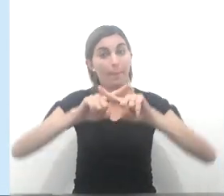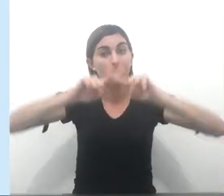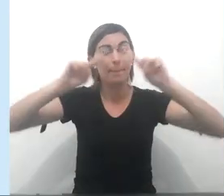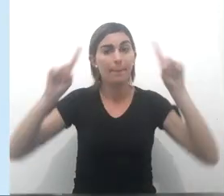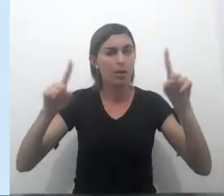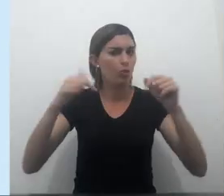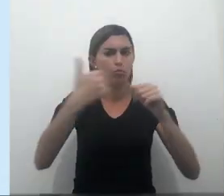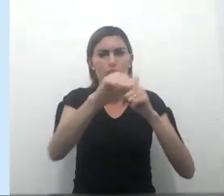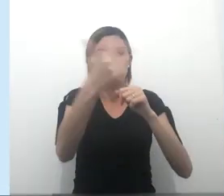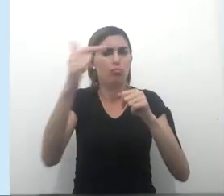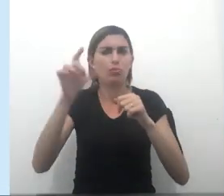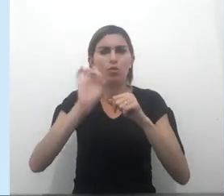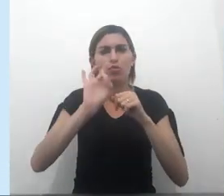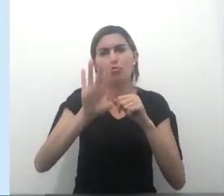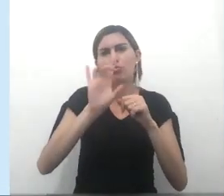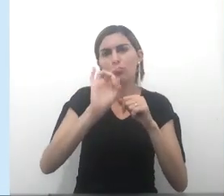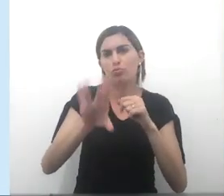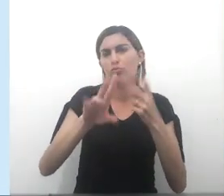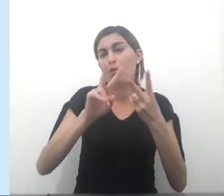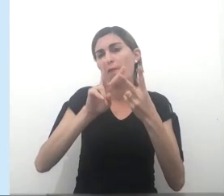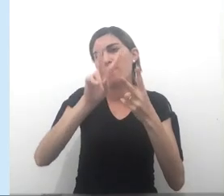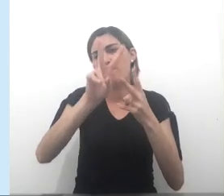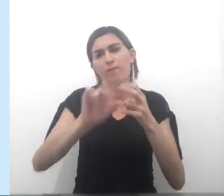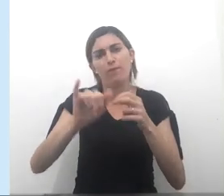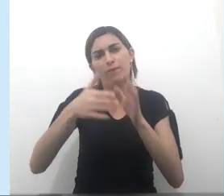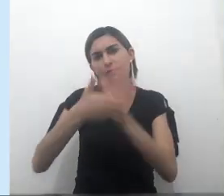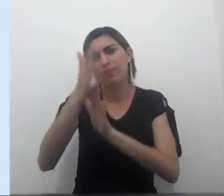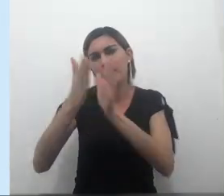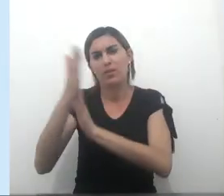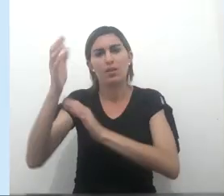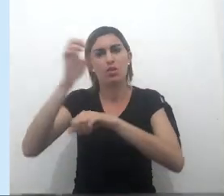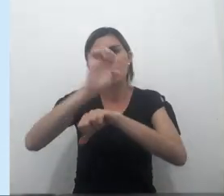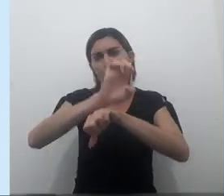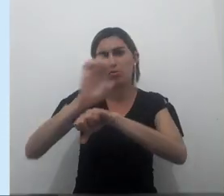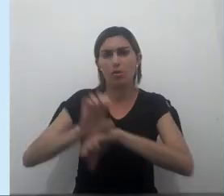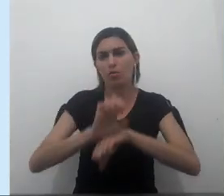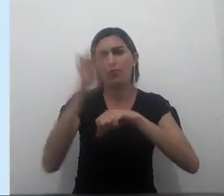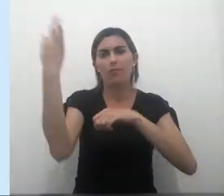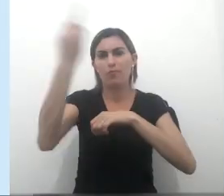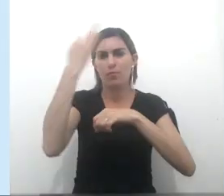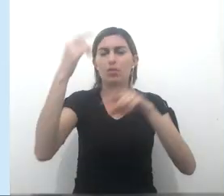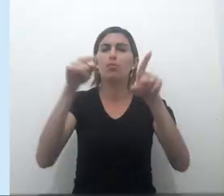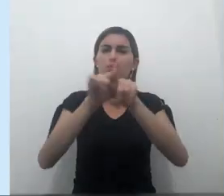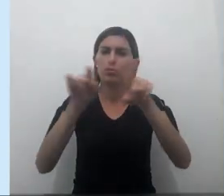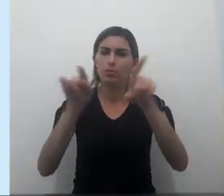gente? Mas não existem só vias estaduais, estradas estaduais ou